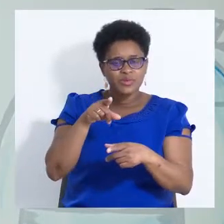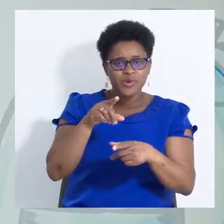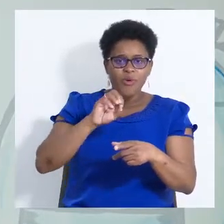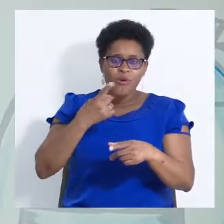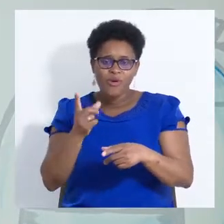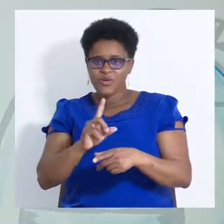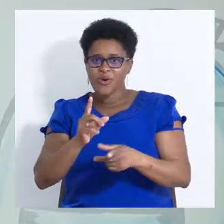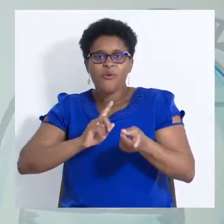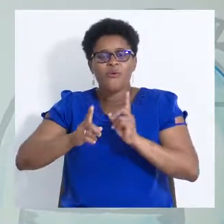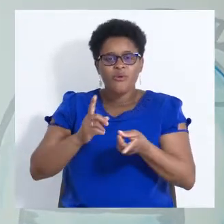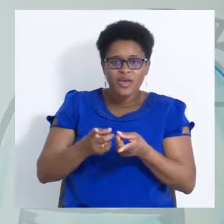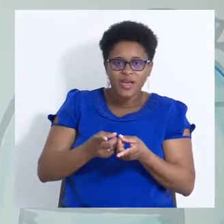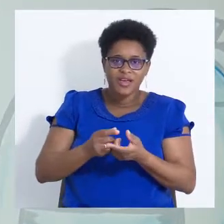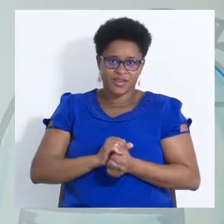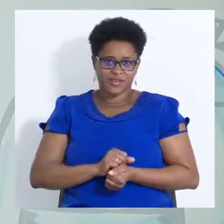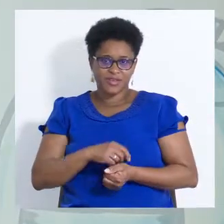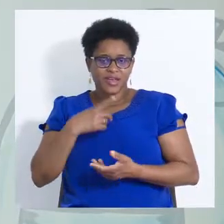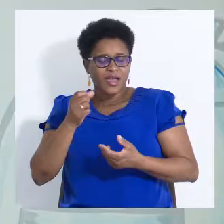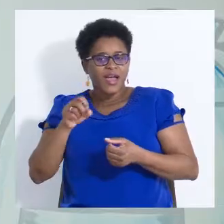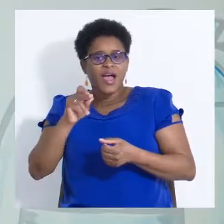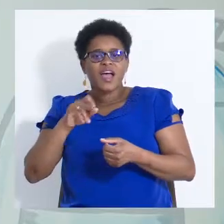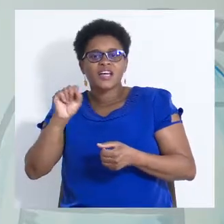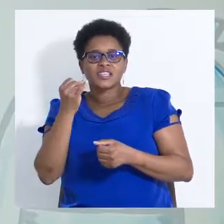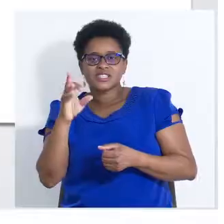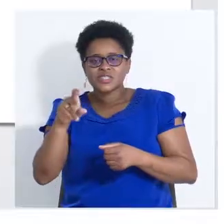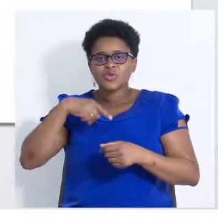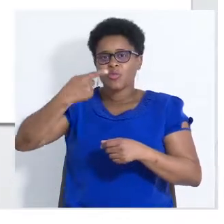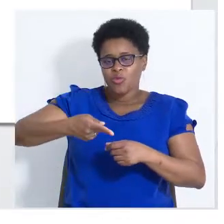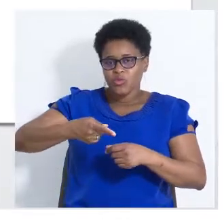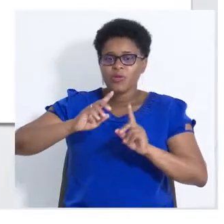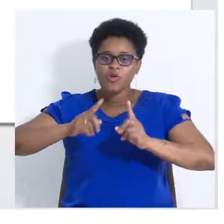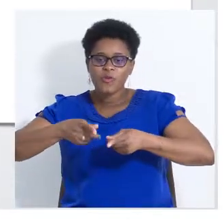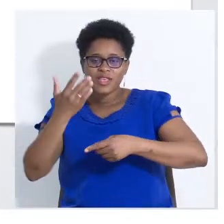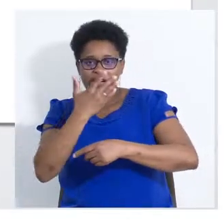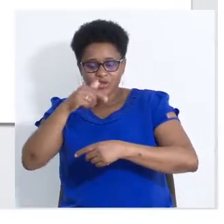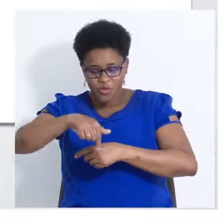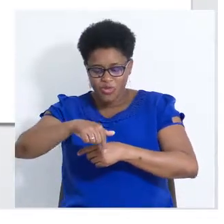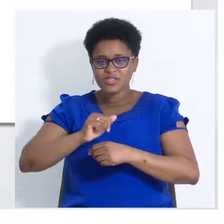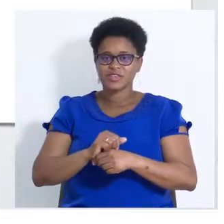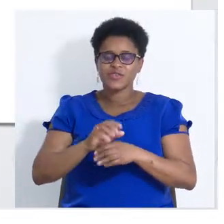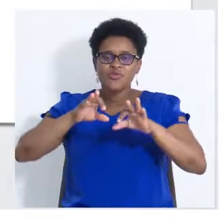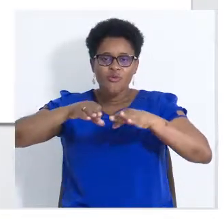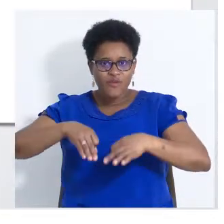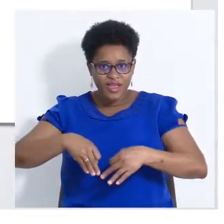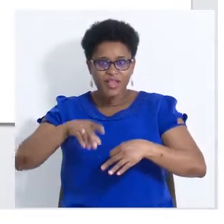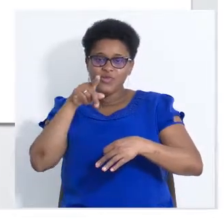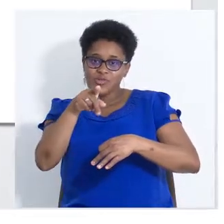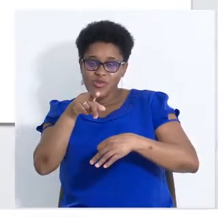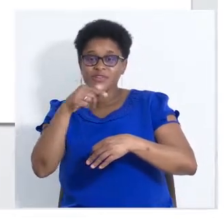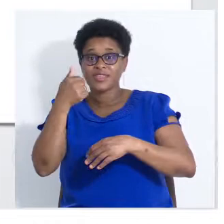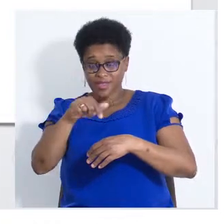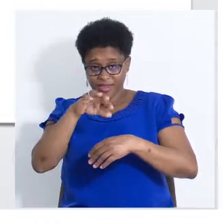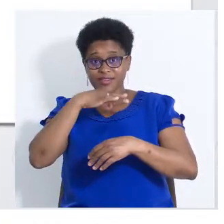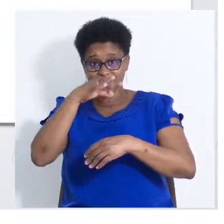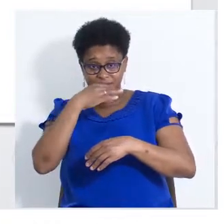não daquilo que é o agir sobre o outro. Para começarmos essa aula hoje, no final